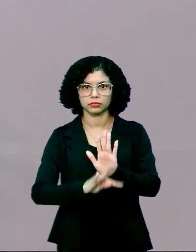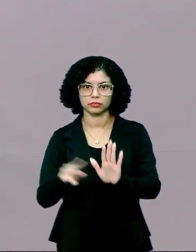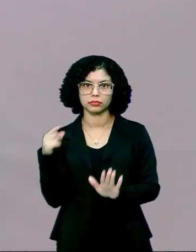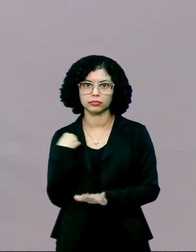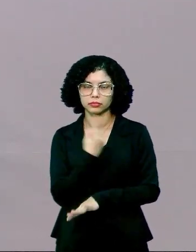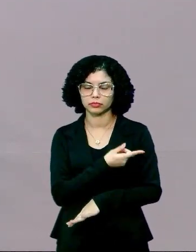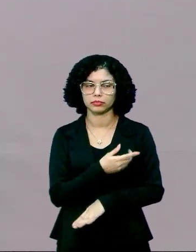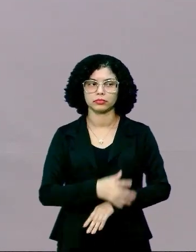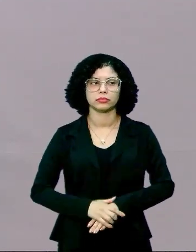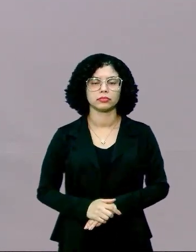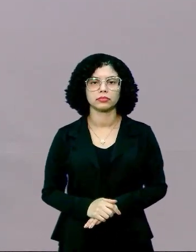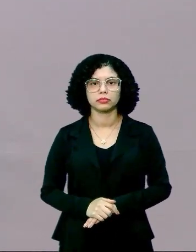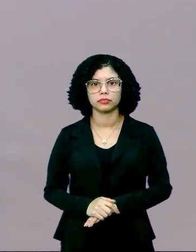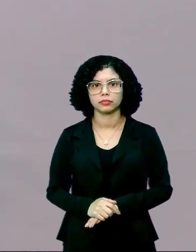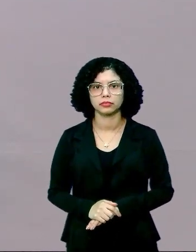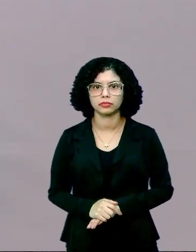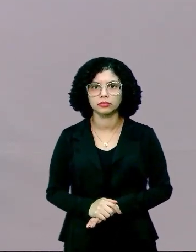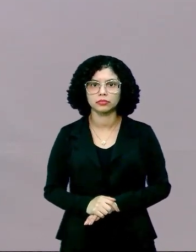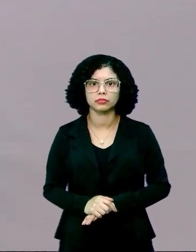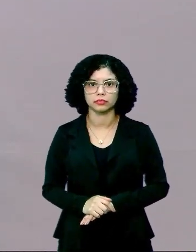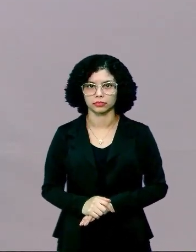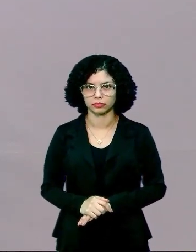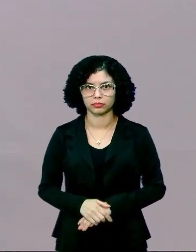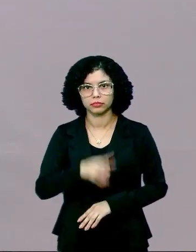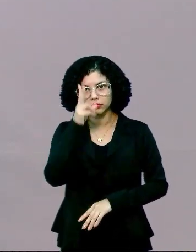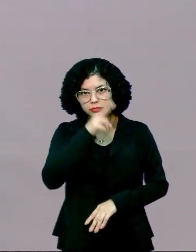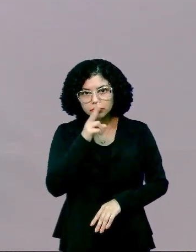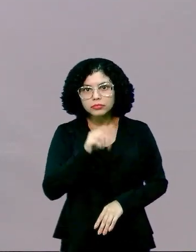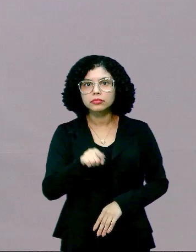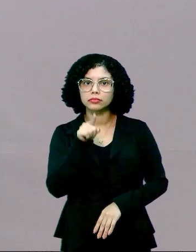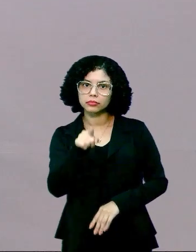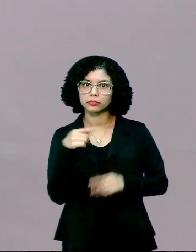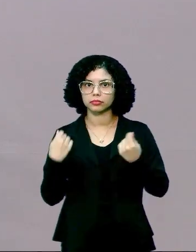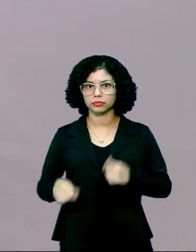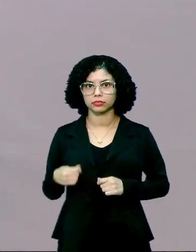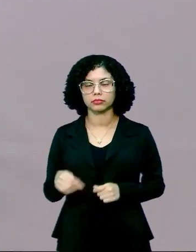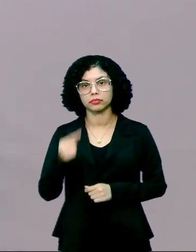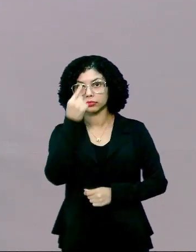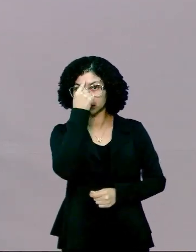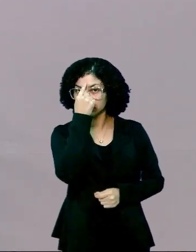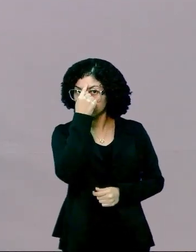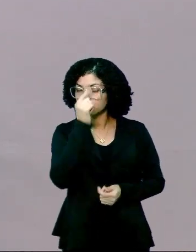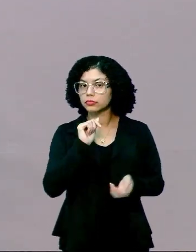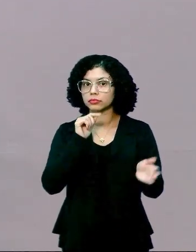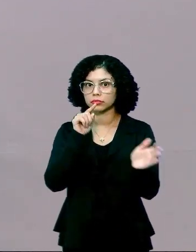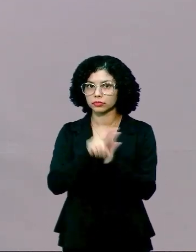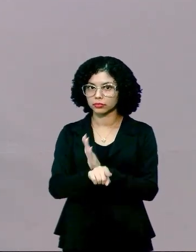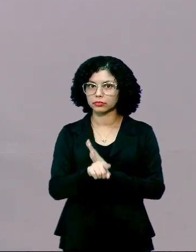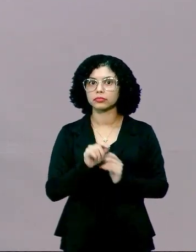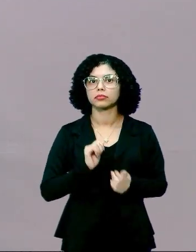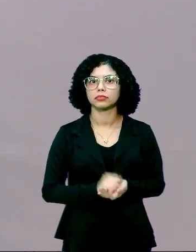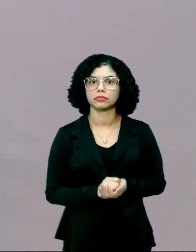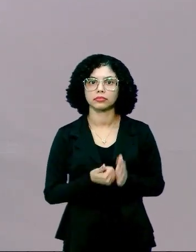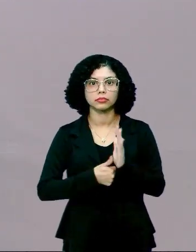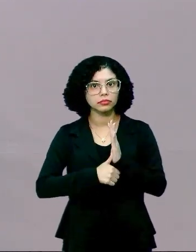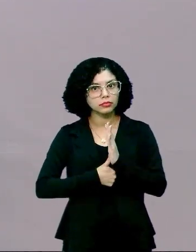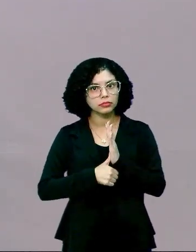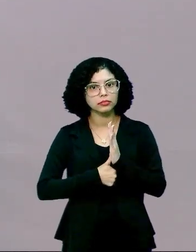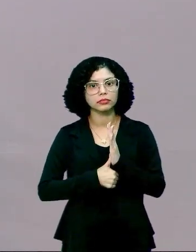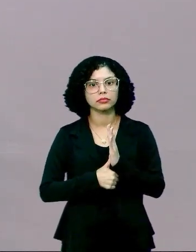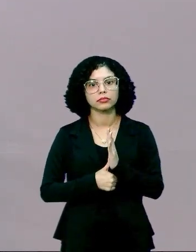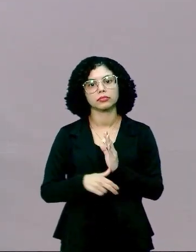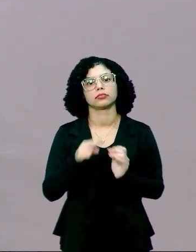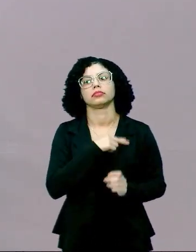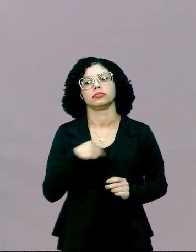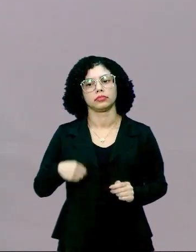exatamente na questão em que estamos nos referindo. Lembrando que vocês devem ter em mente a questão da identidade